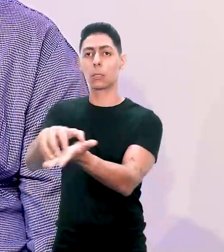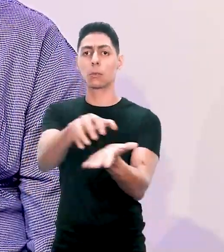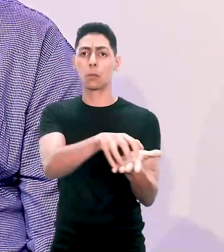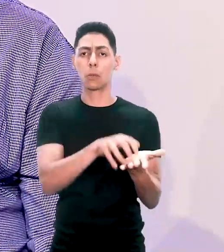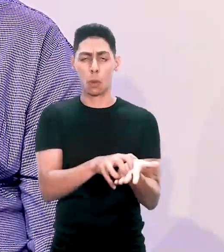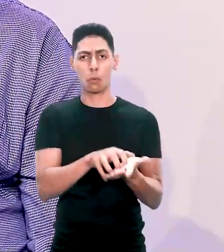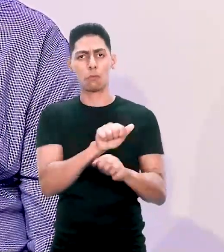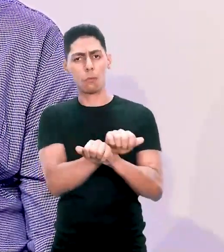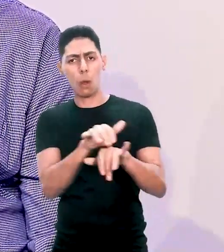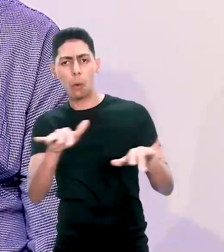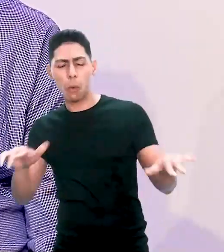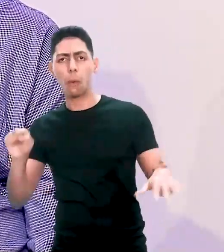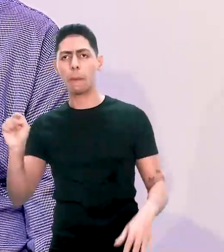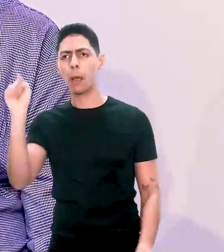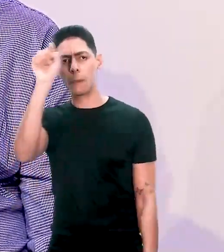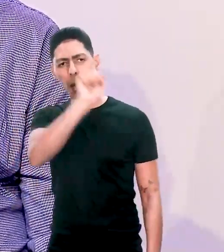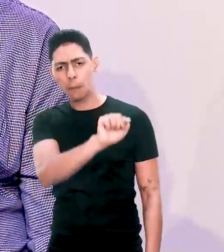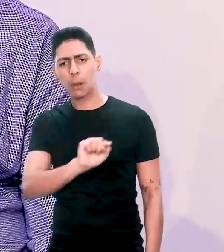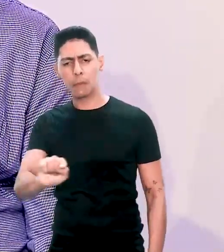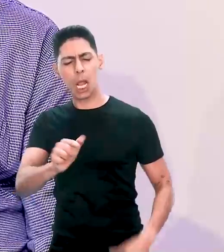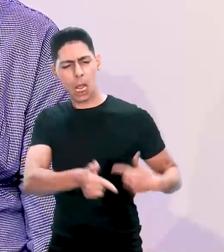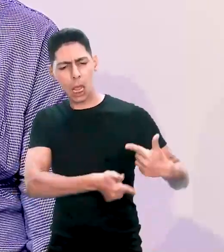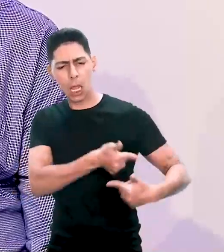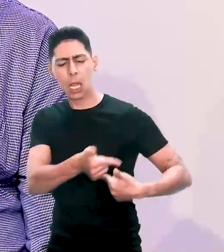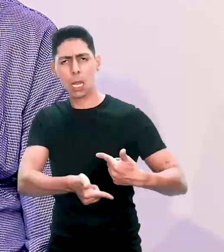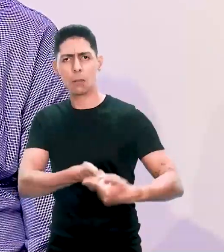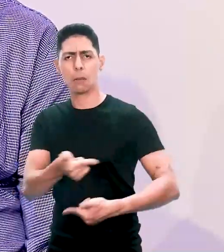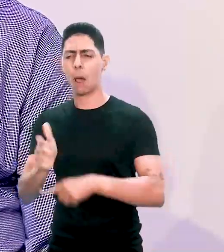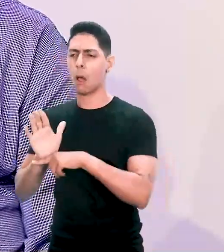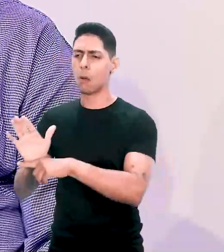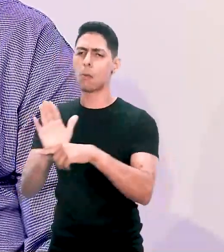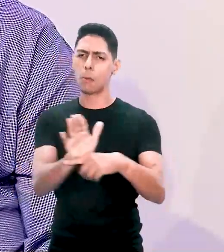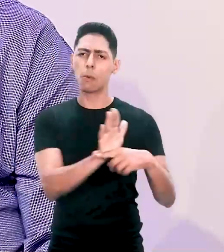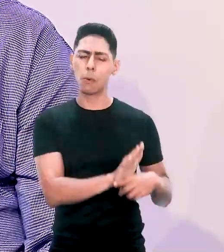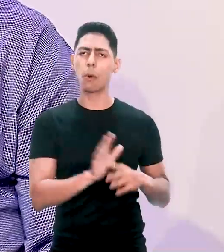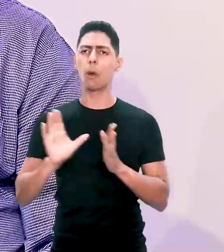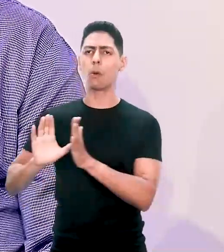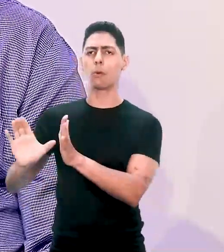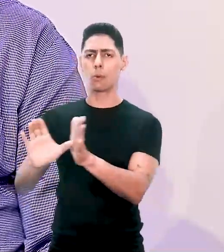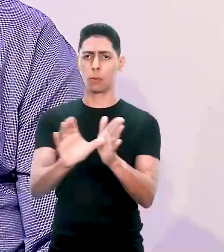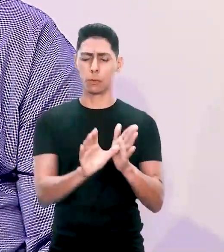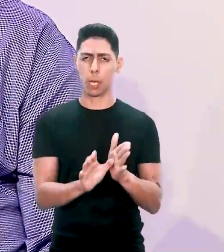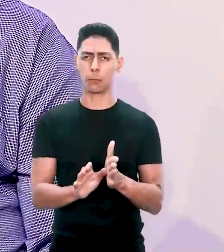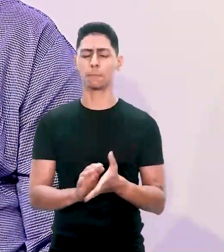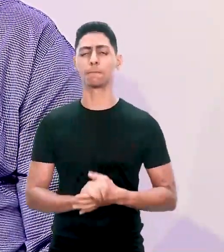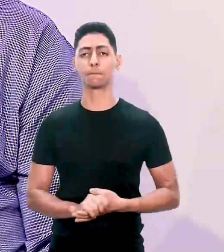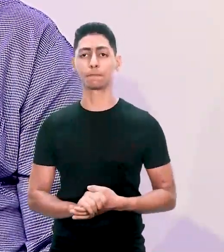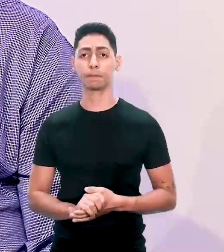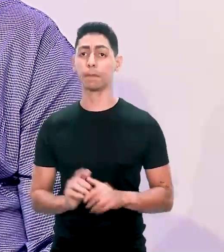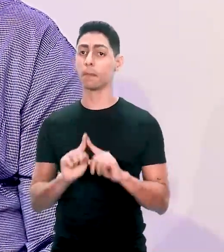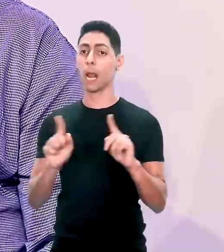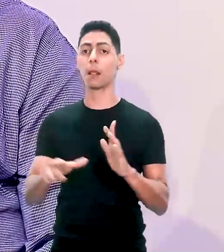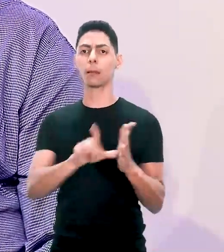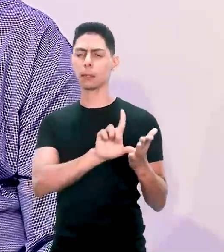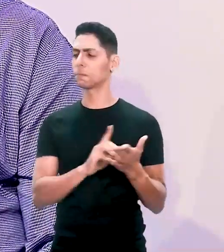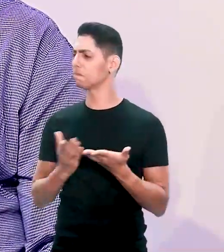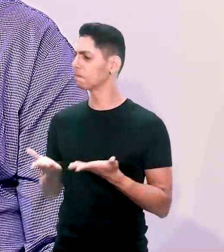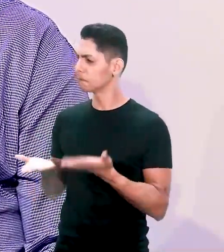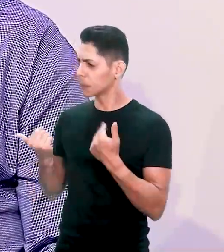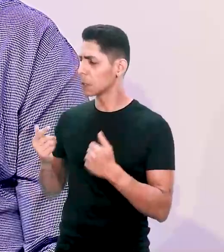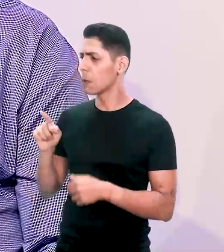espalhados aí, prestando serviço à comunidade. Bom demais, Petri. Mas, Petri,